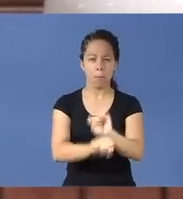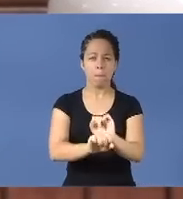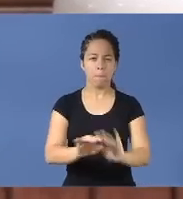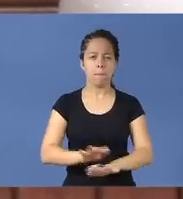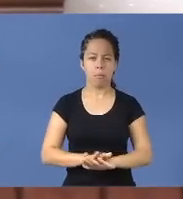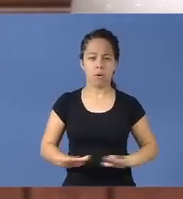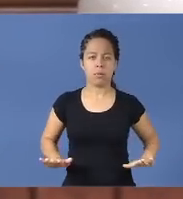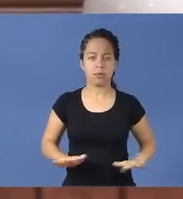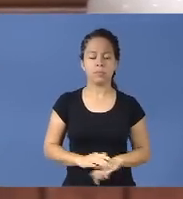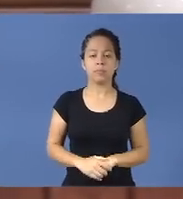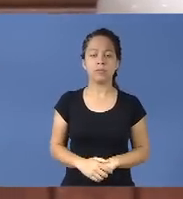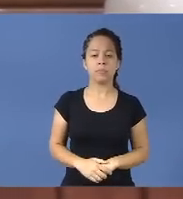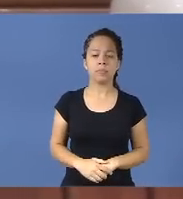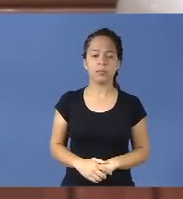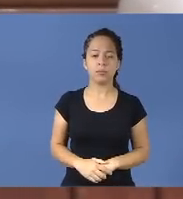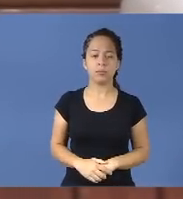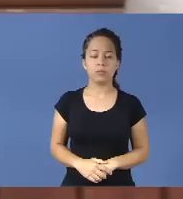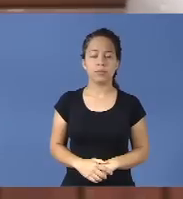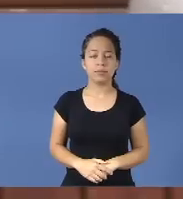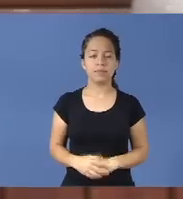Agora, a pacificação.